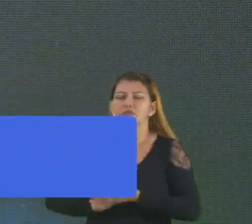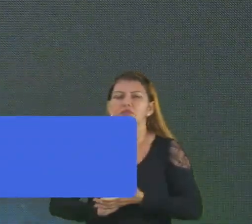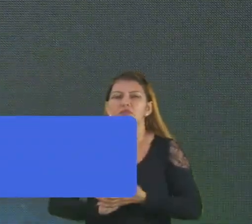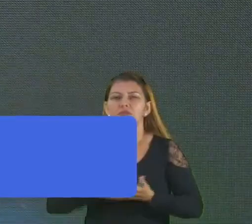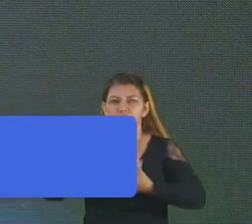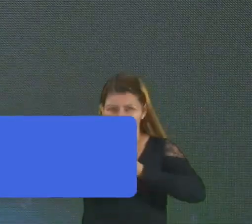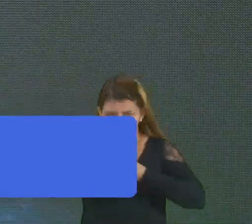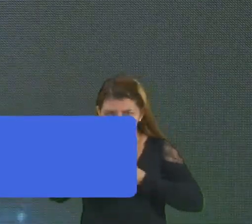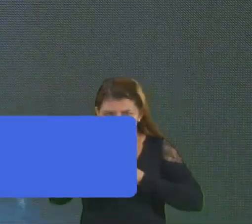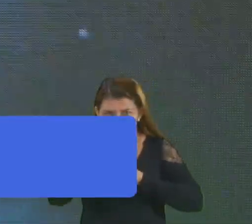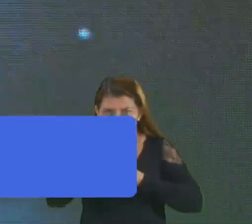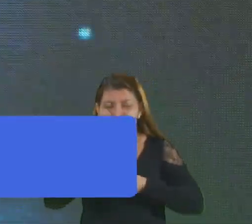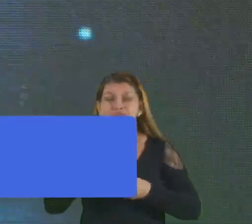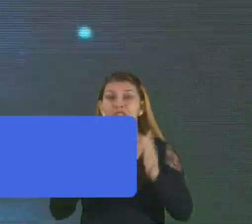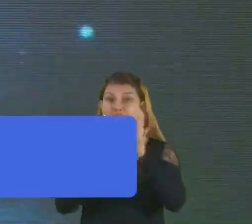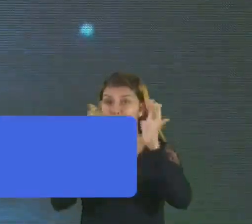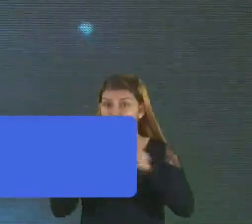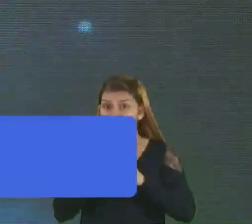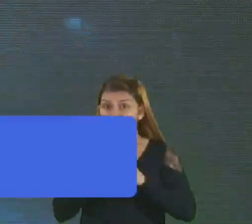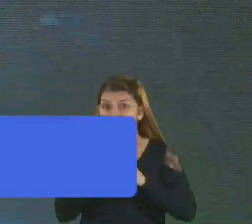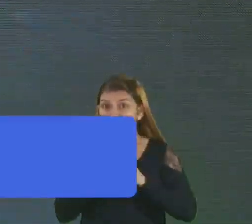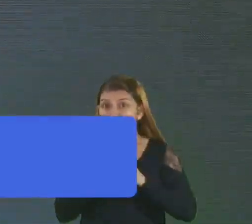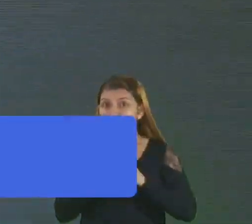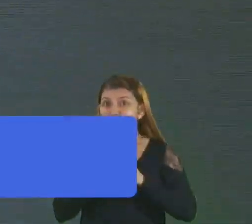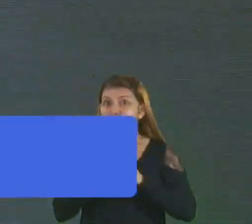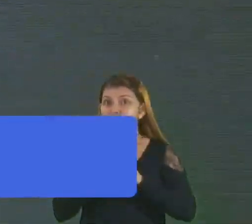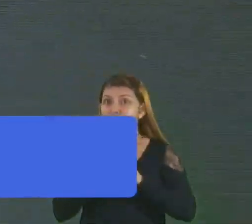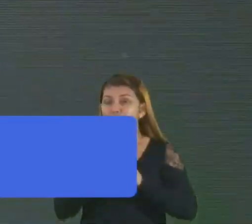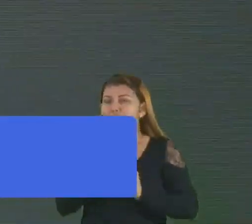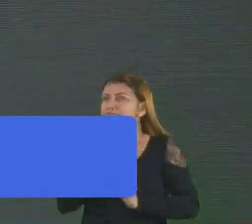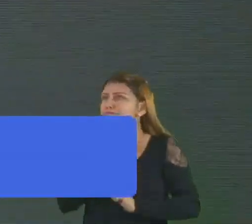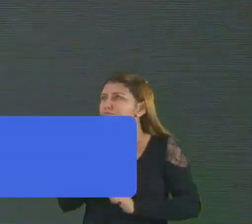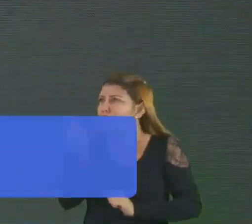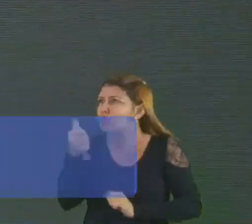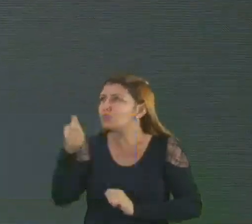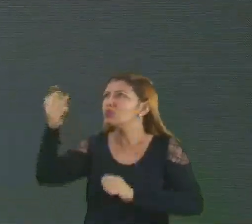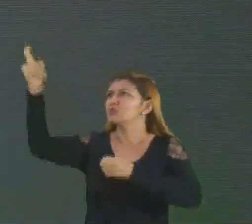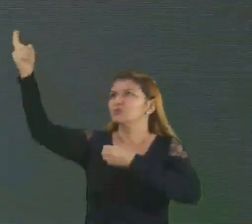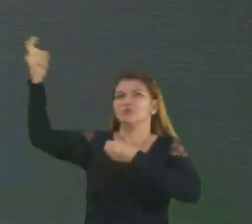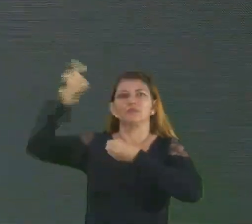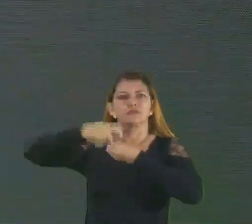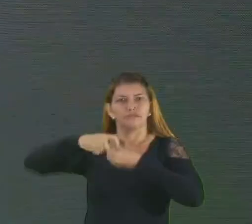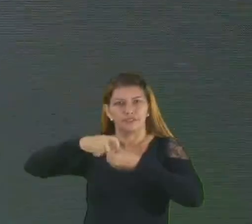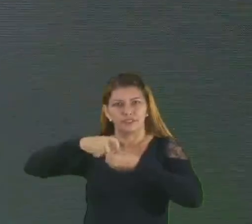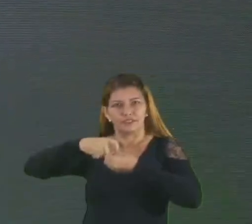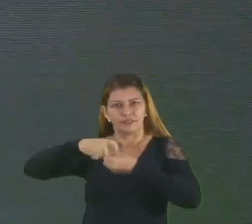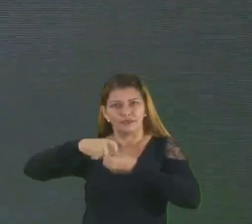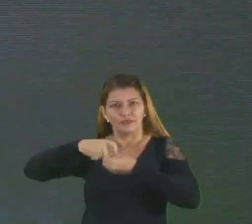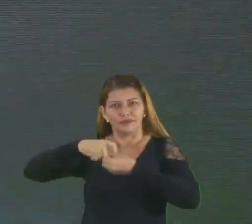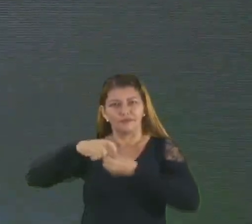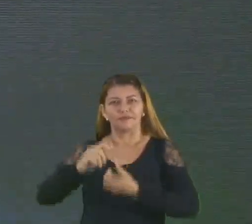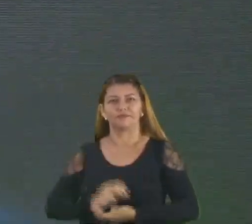comigo, diga: Jesus em breve virá.